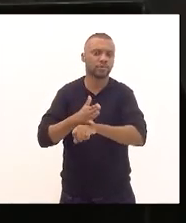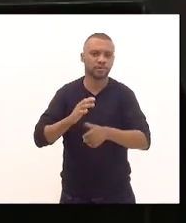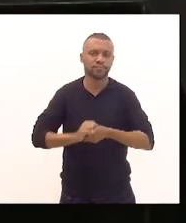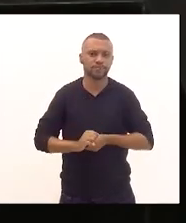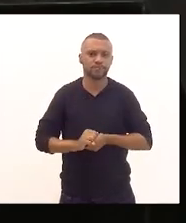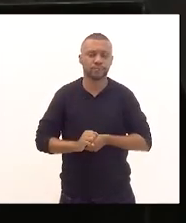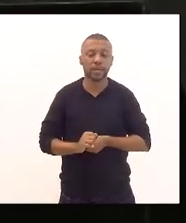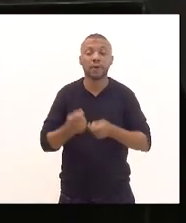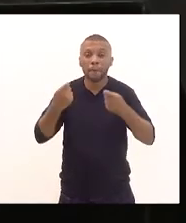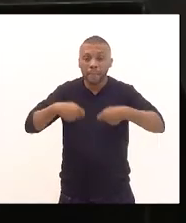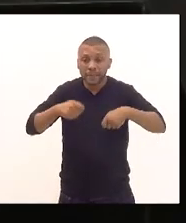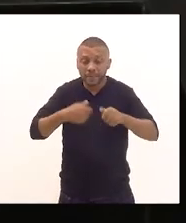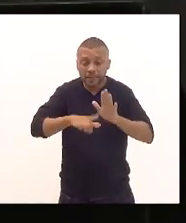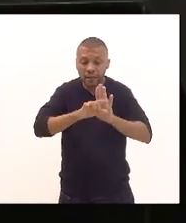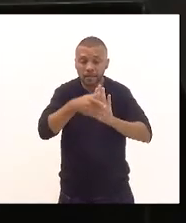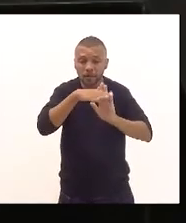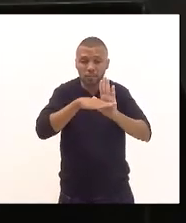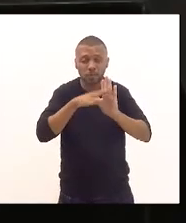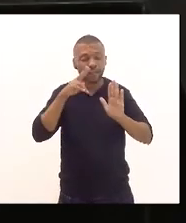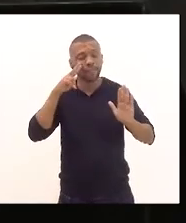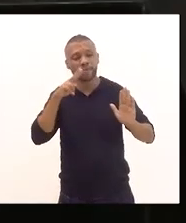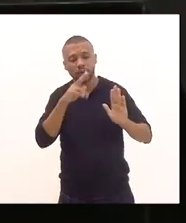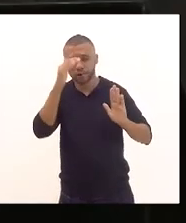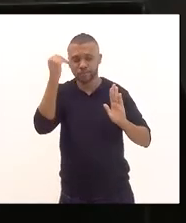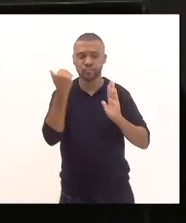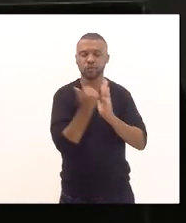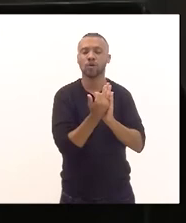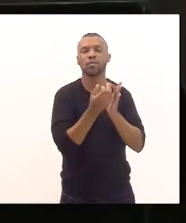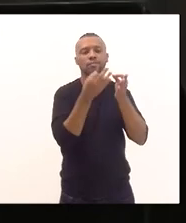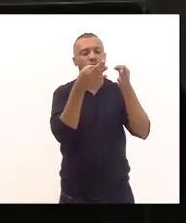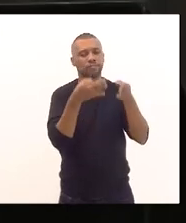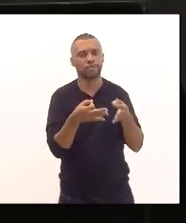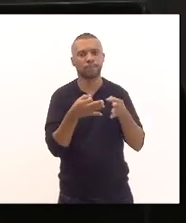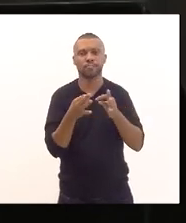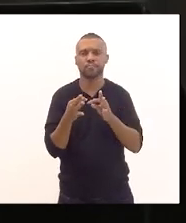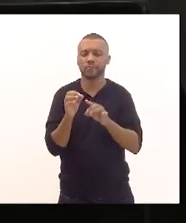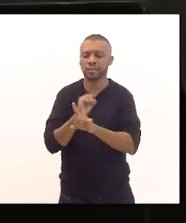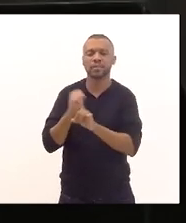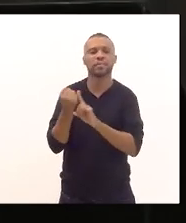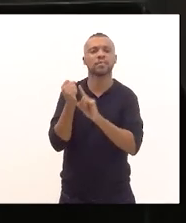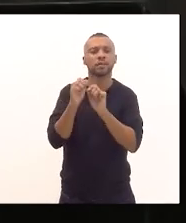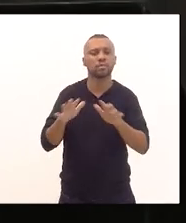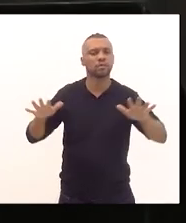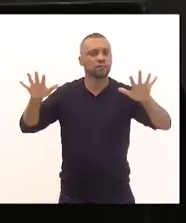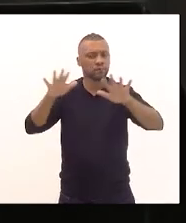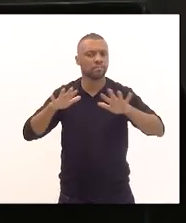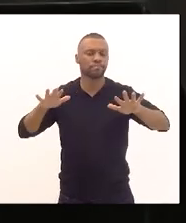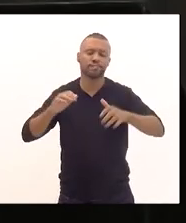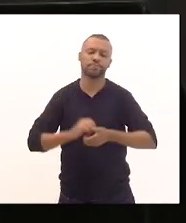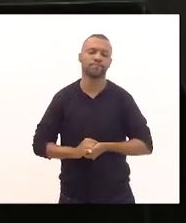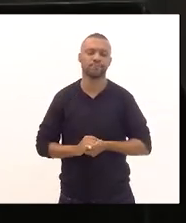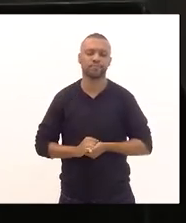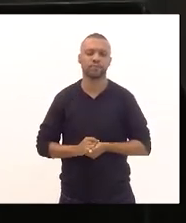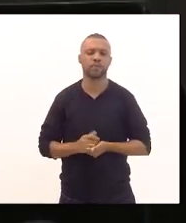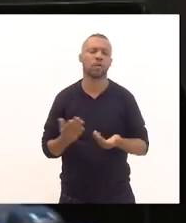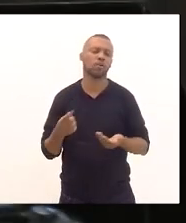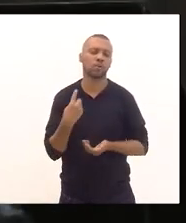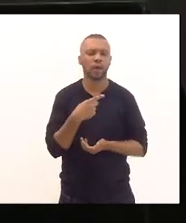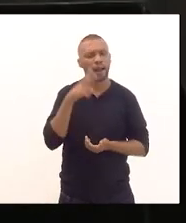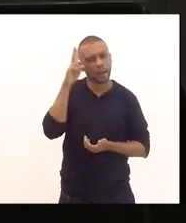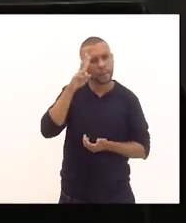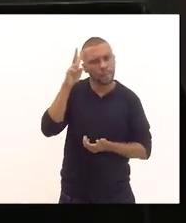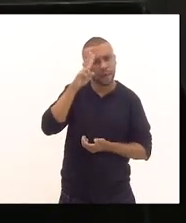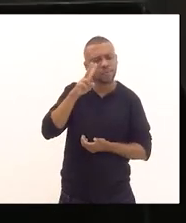precisam ver o seu cumprimento efetivado em toda a sociedade Nós lembramos muito aqui da